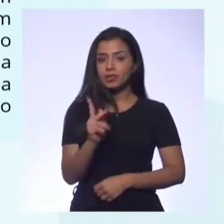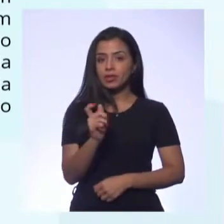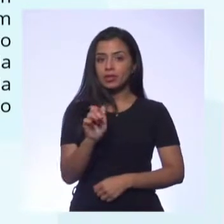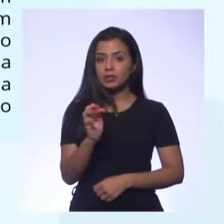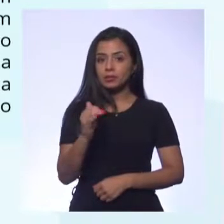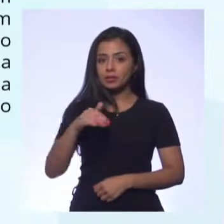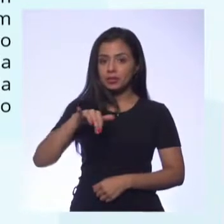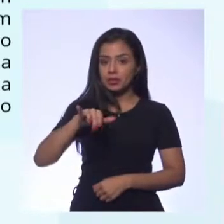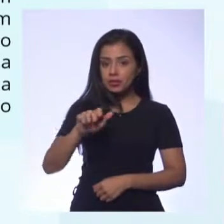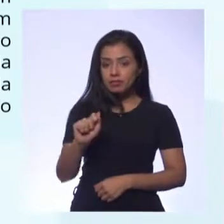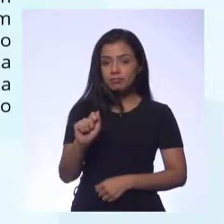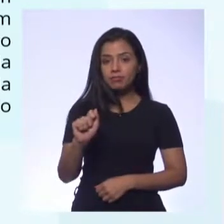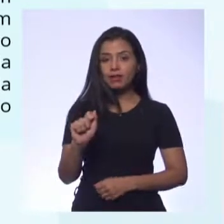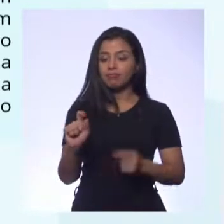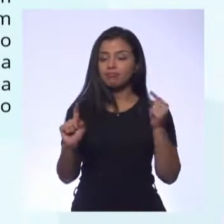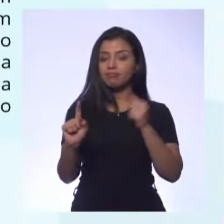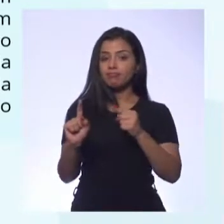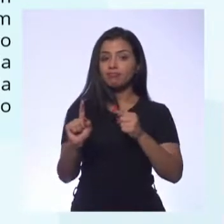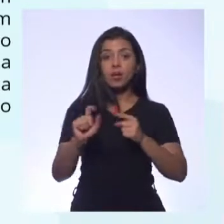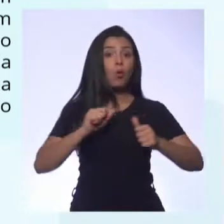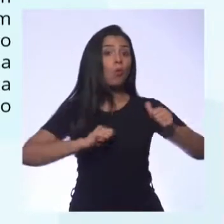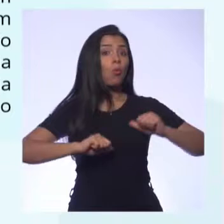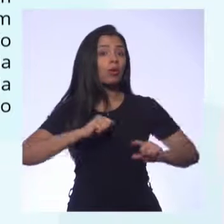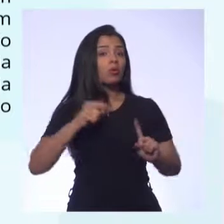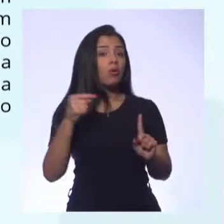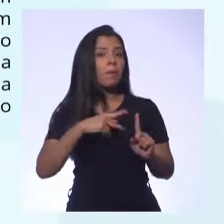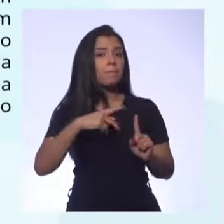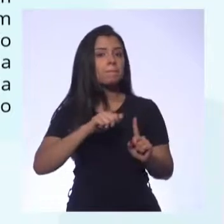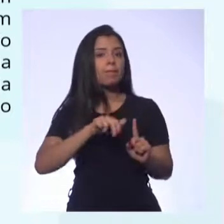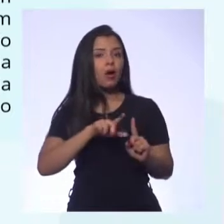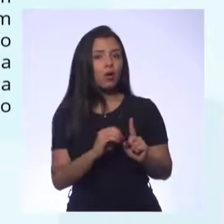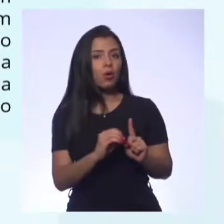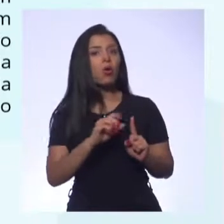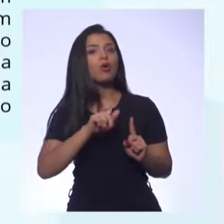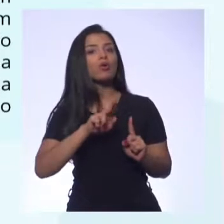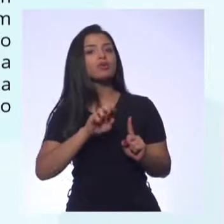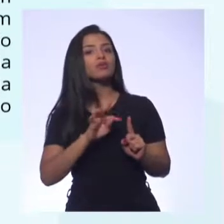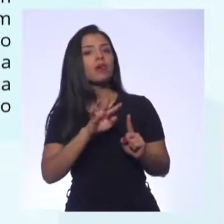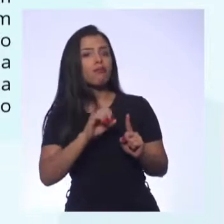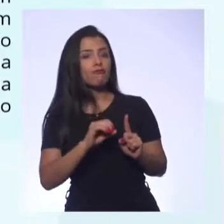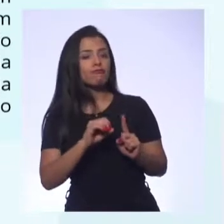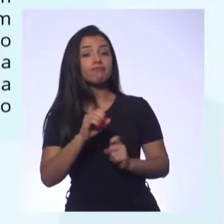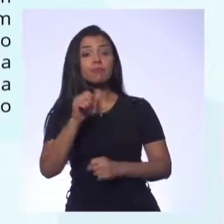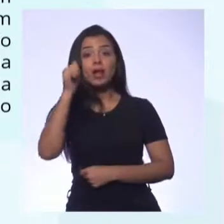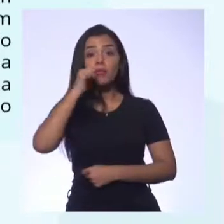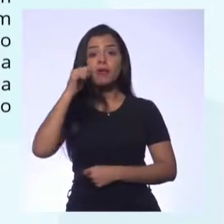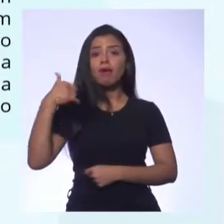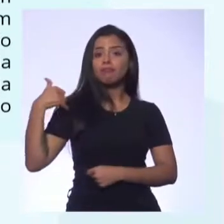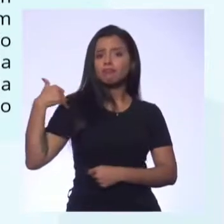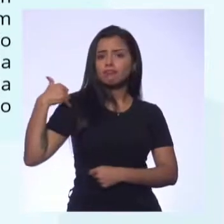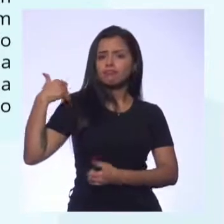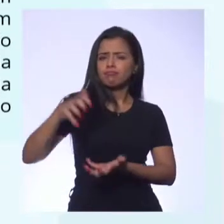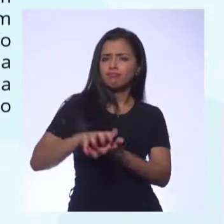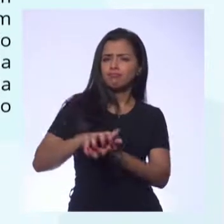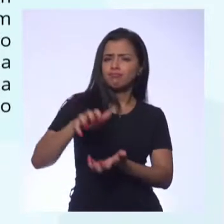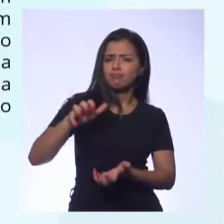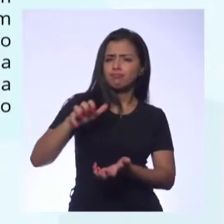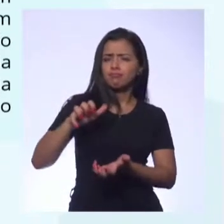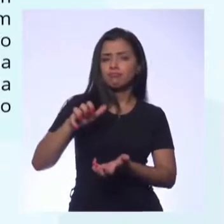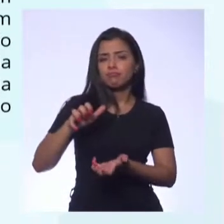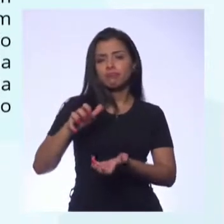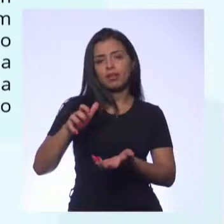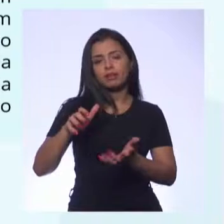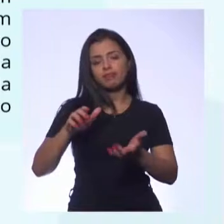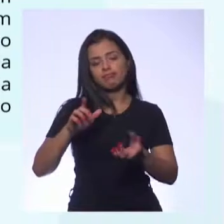ator, né? É o Paulo Gustavo, é uma mulher de meia idade, divorciada do marido. O marido dela, no caso, é o ator